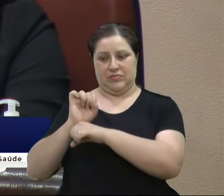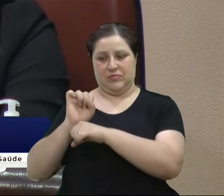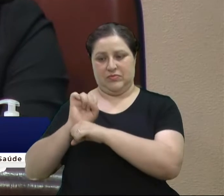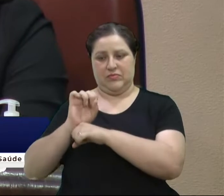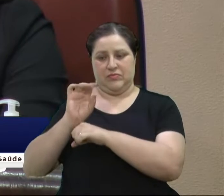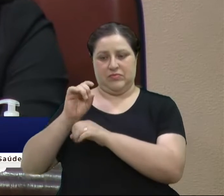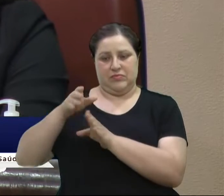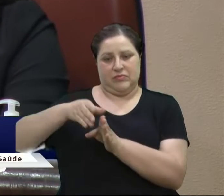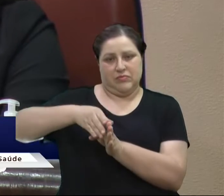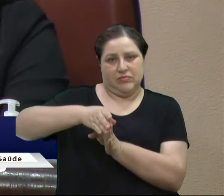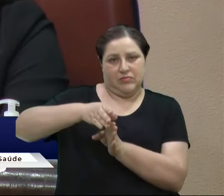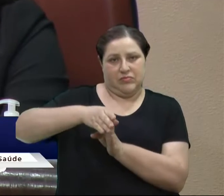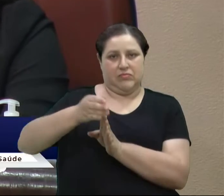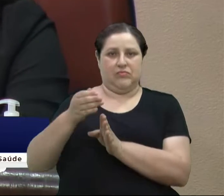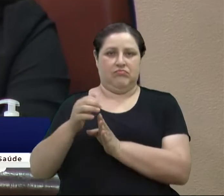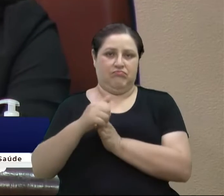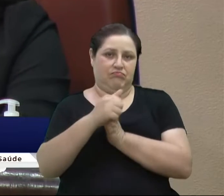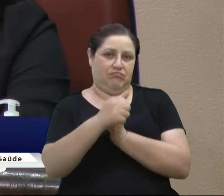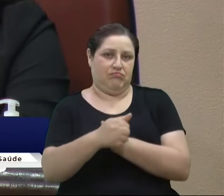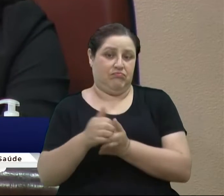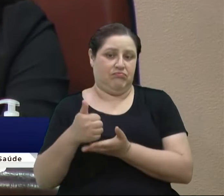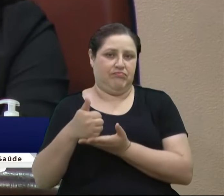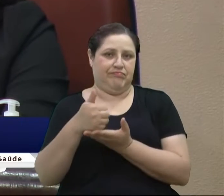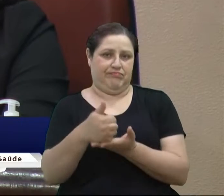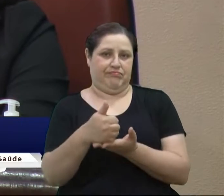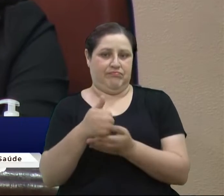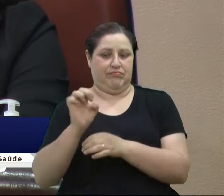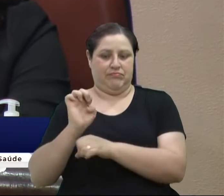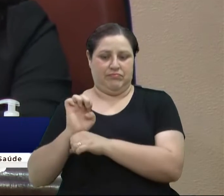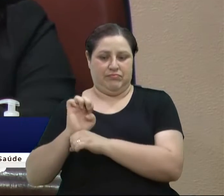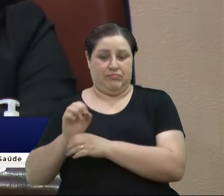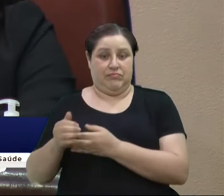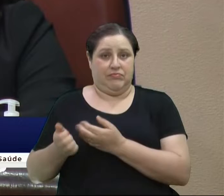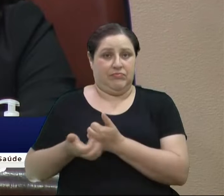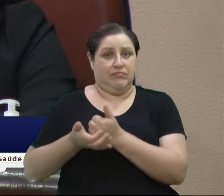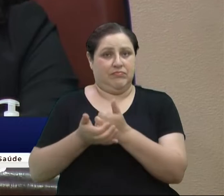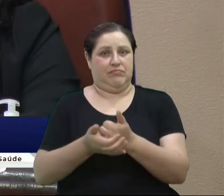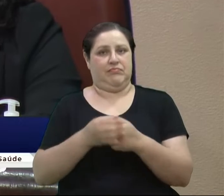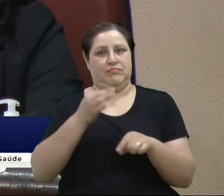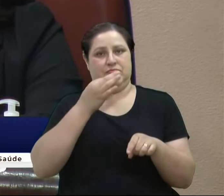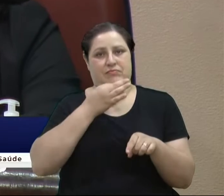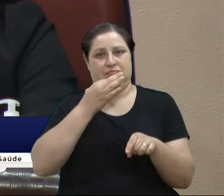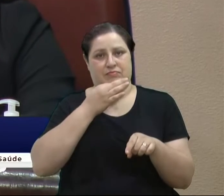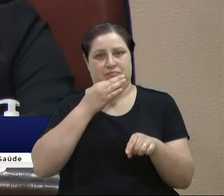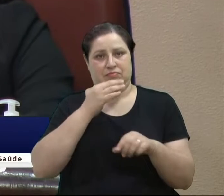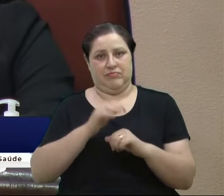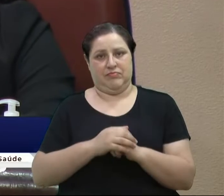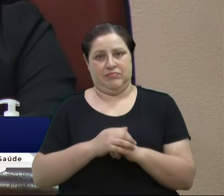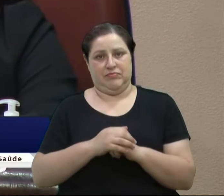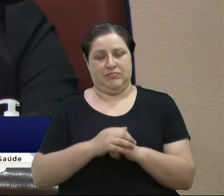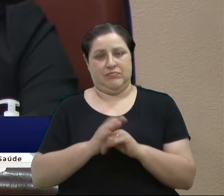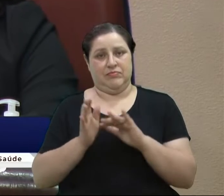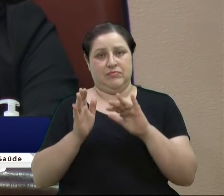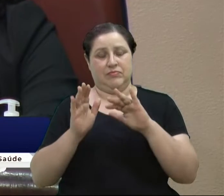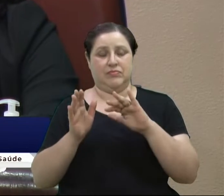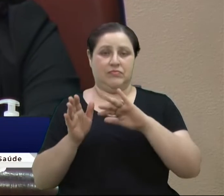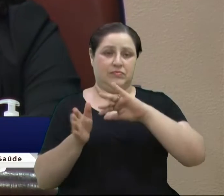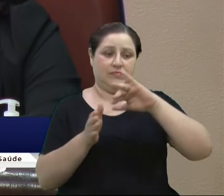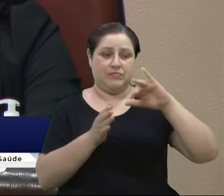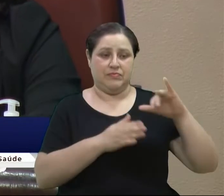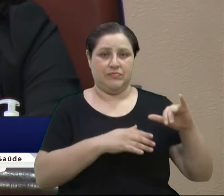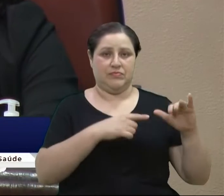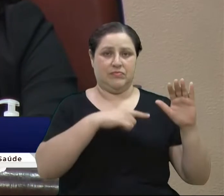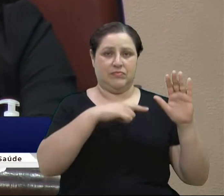Né? Então, essa decisão ela é única e exclusivamente. Então, a questão da retirada ou não da cláusula ou do que vai